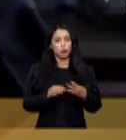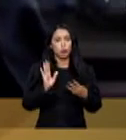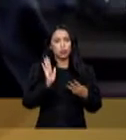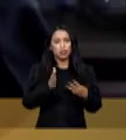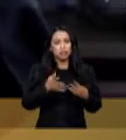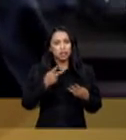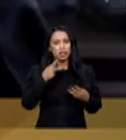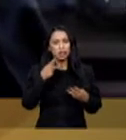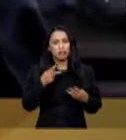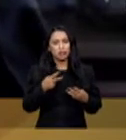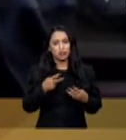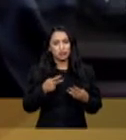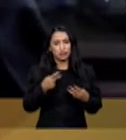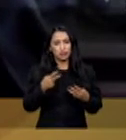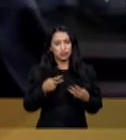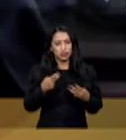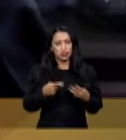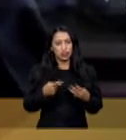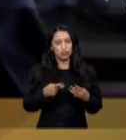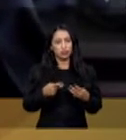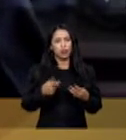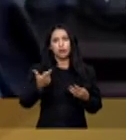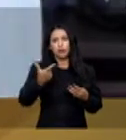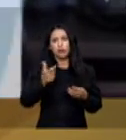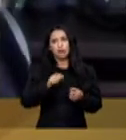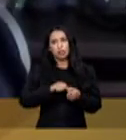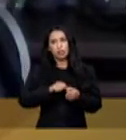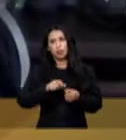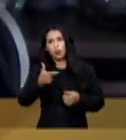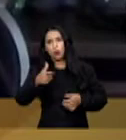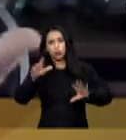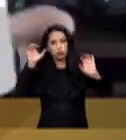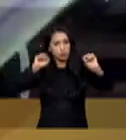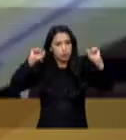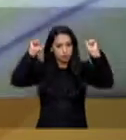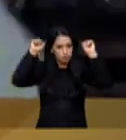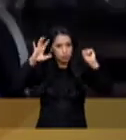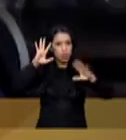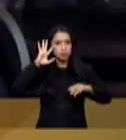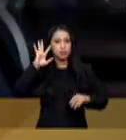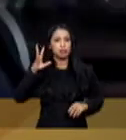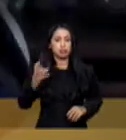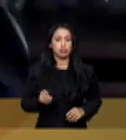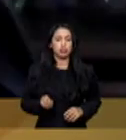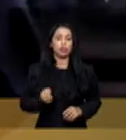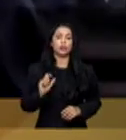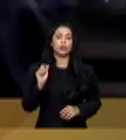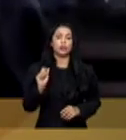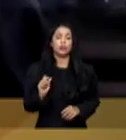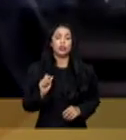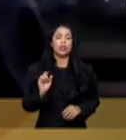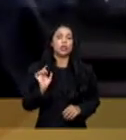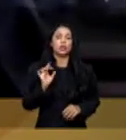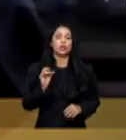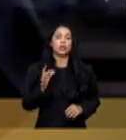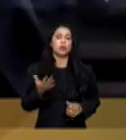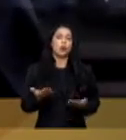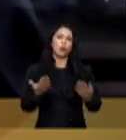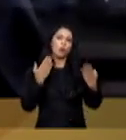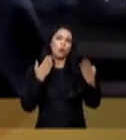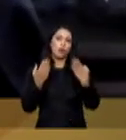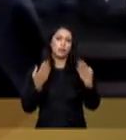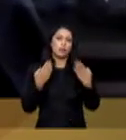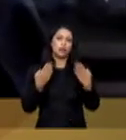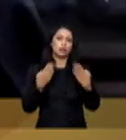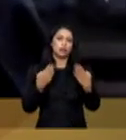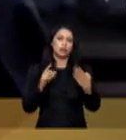já vem fazendo outros tribunais. Sendo certo que não se trataria de analogia em malam